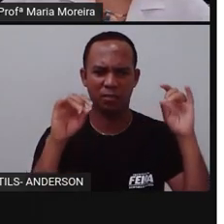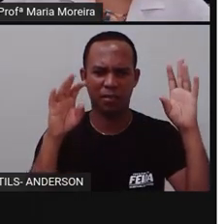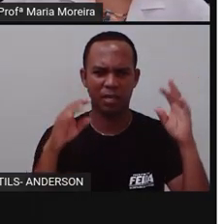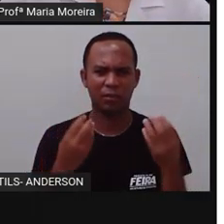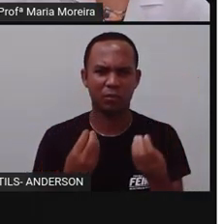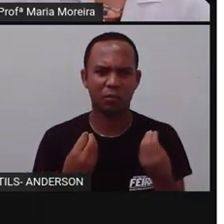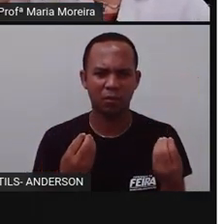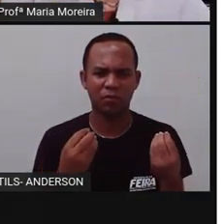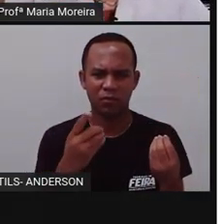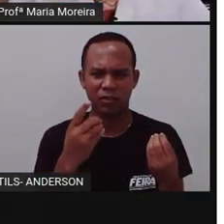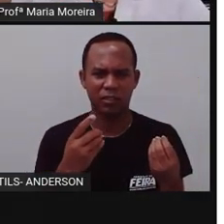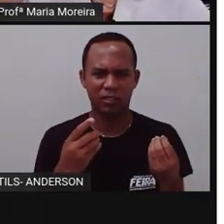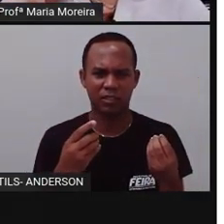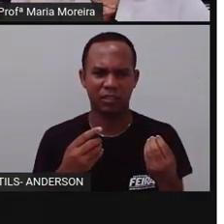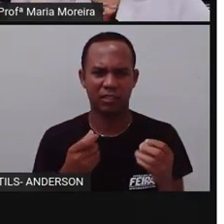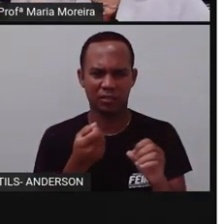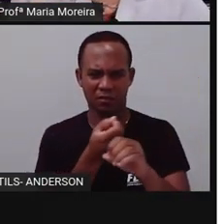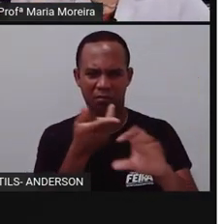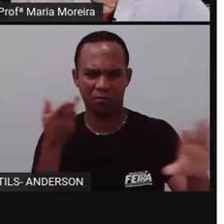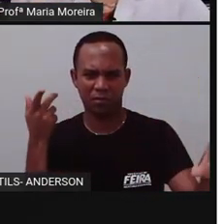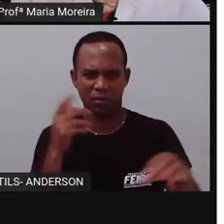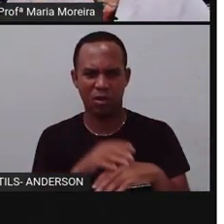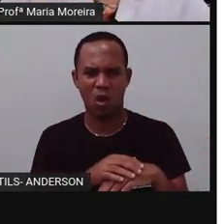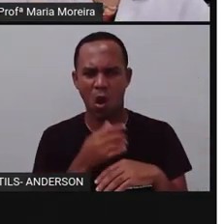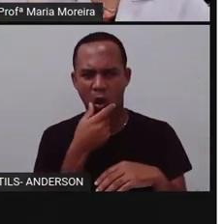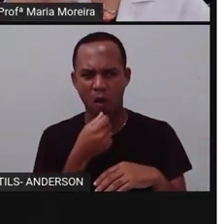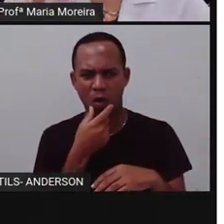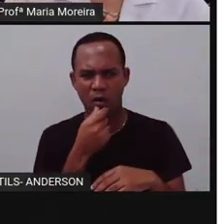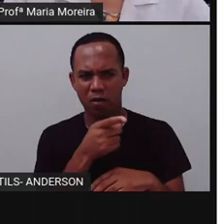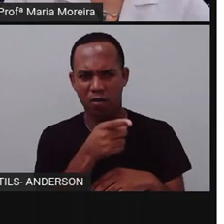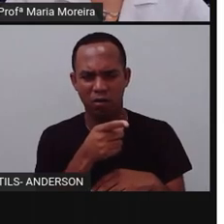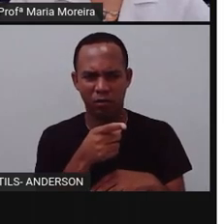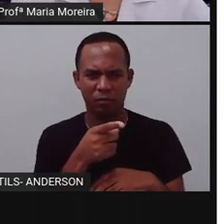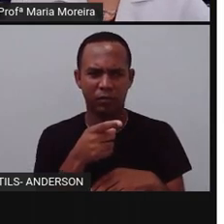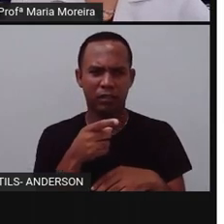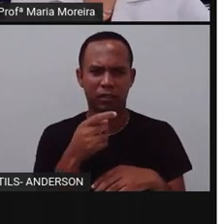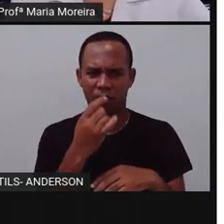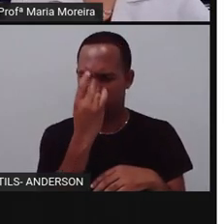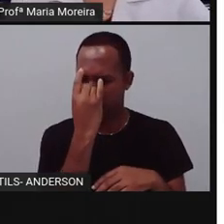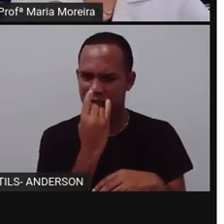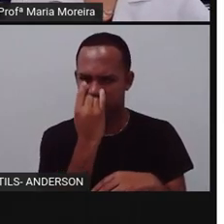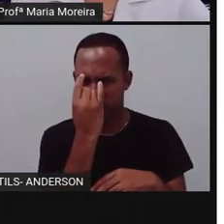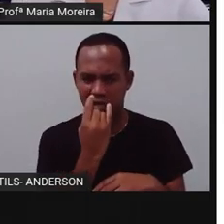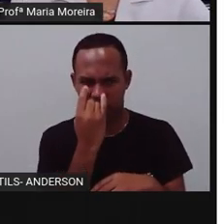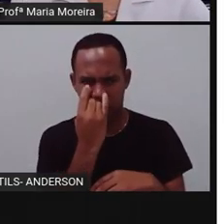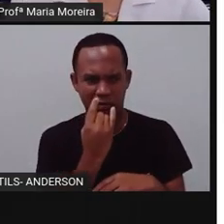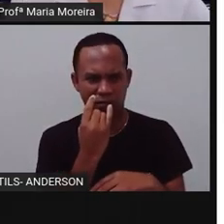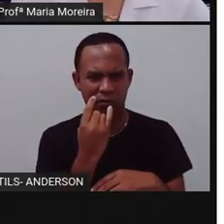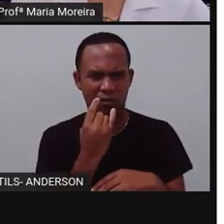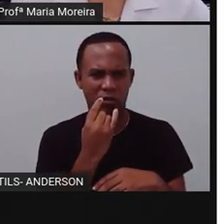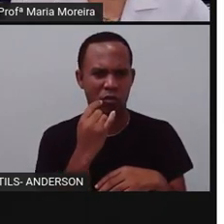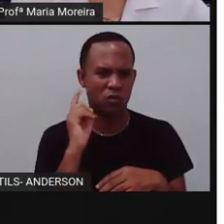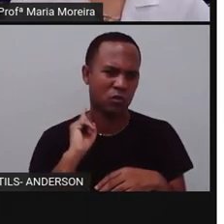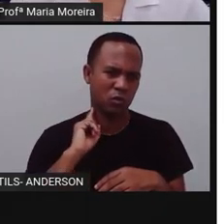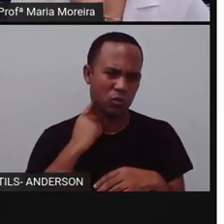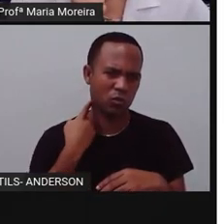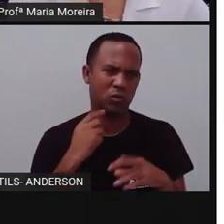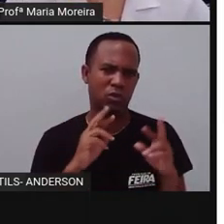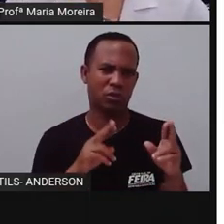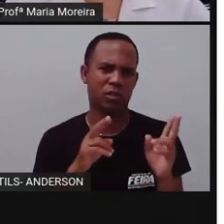caça? Olhem só para o ceguinho. Está tão enlameado quanto o crocodilo. Com